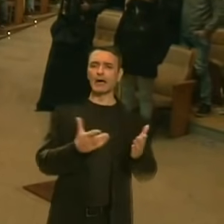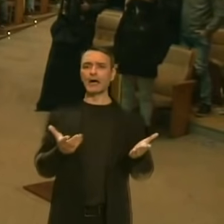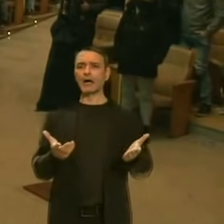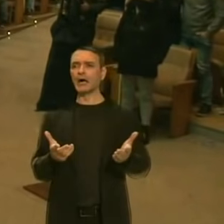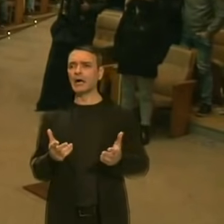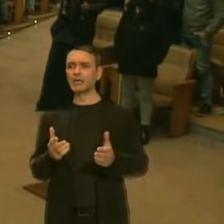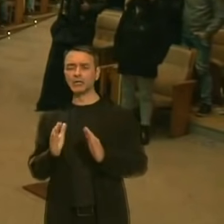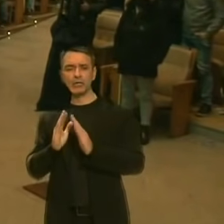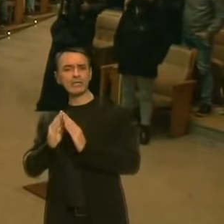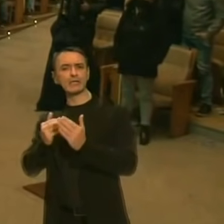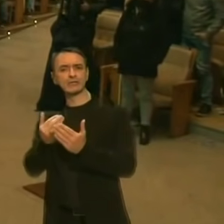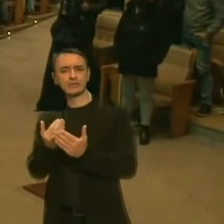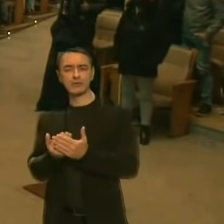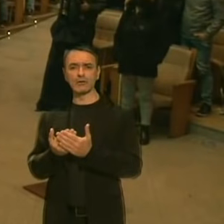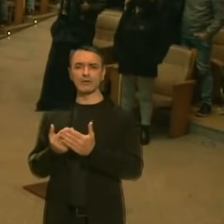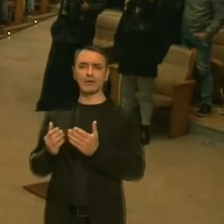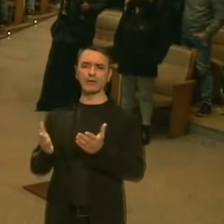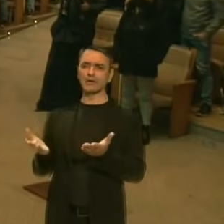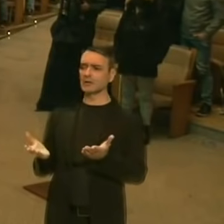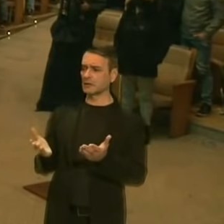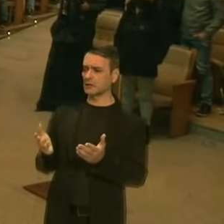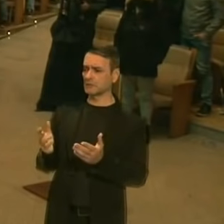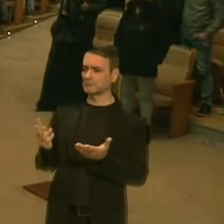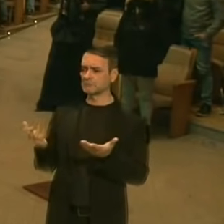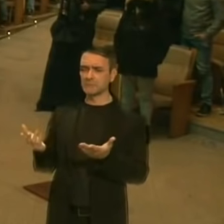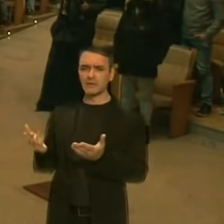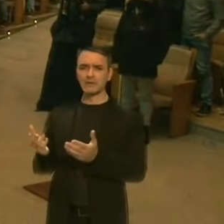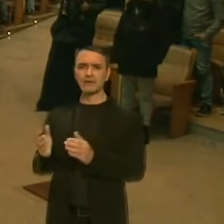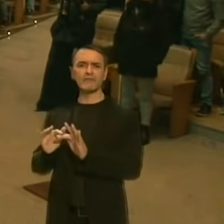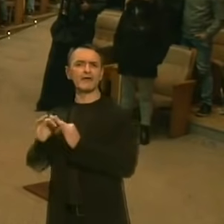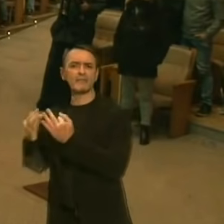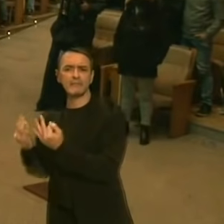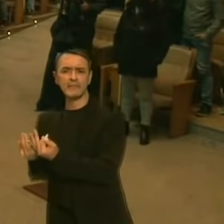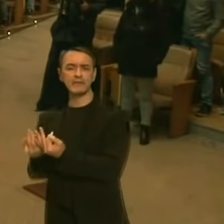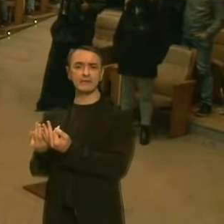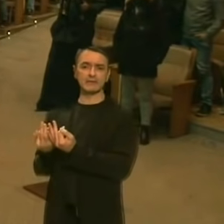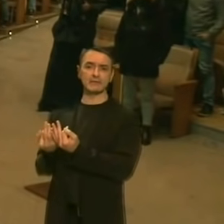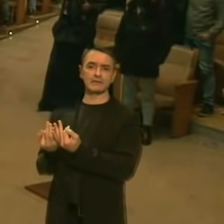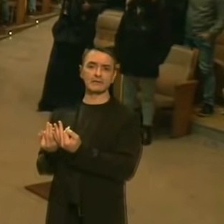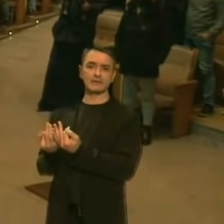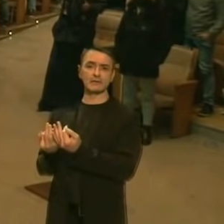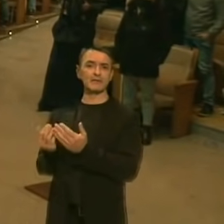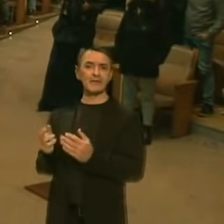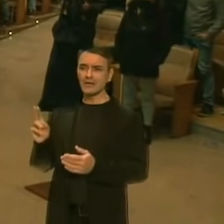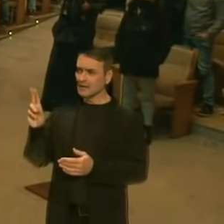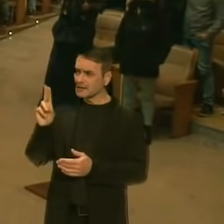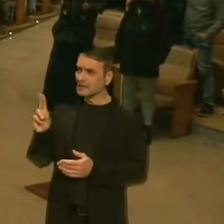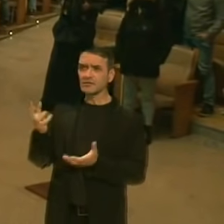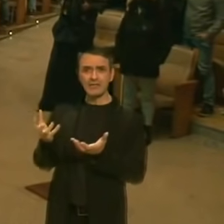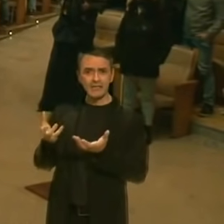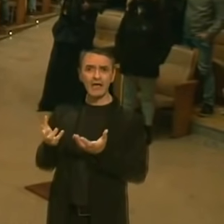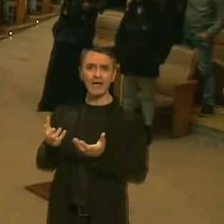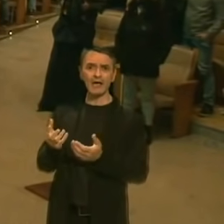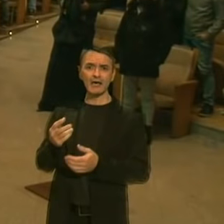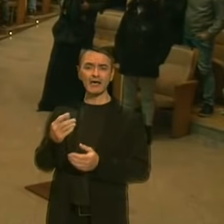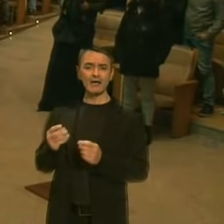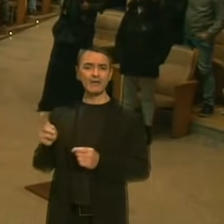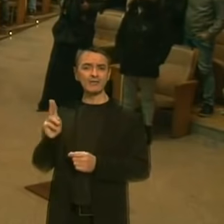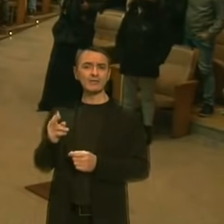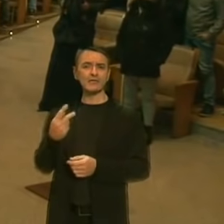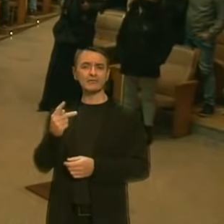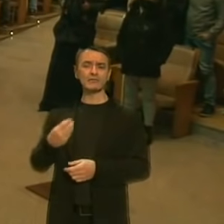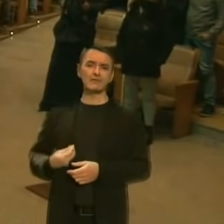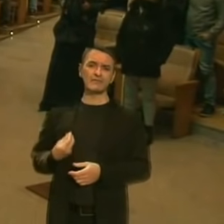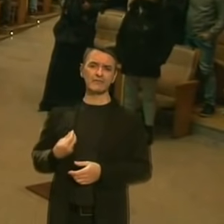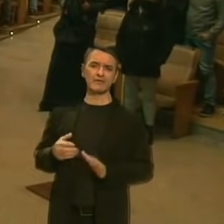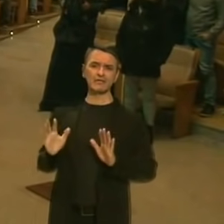sua escola. Você é um instrumento que Deus colocou na sua família. E nós não estamos lá para polemizar, para brigar. Nós